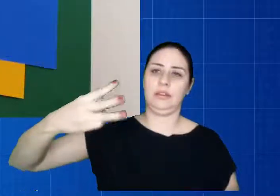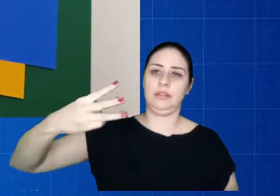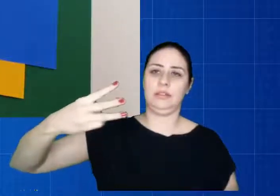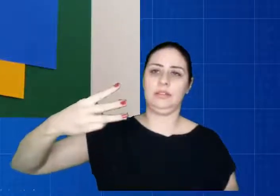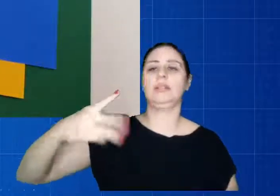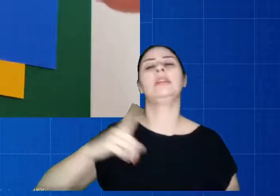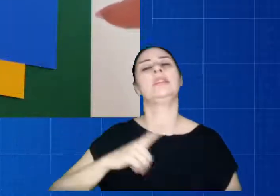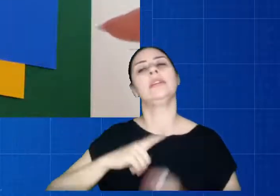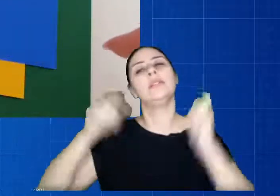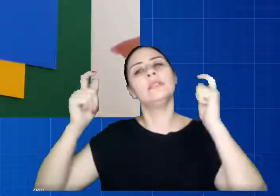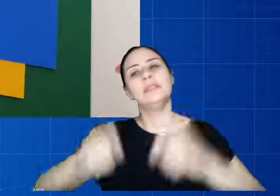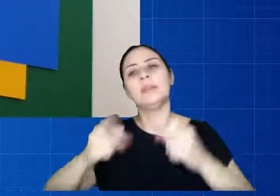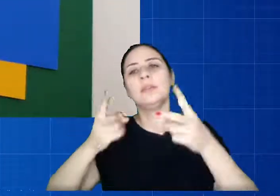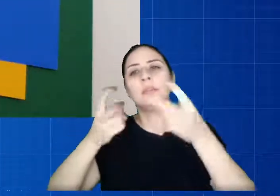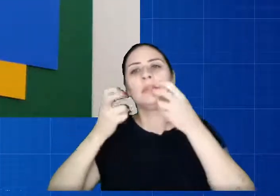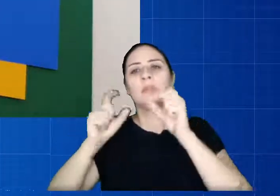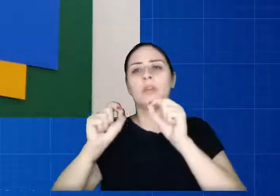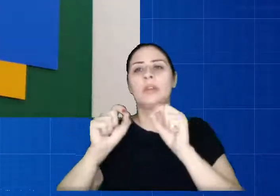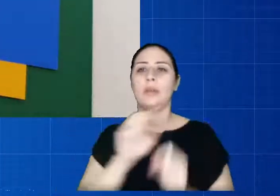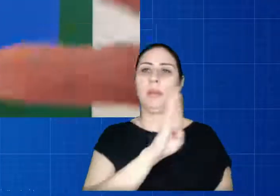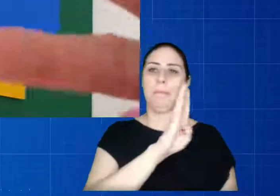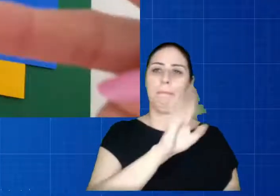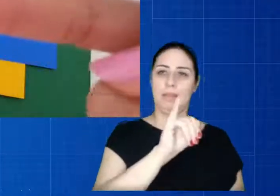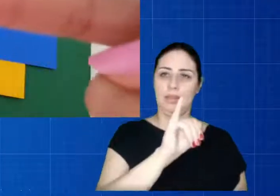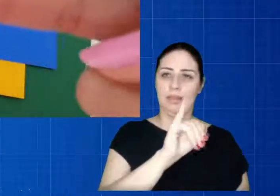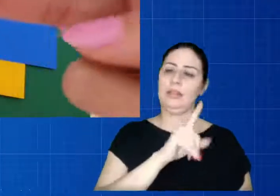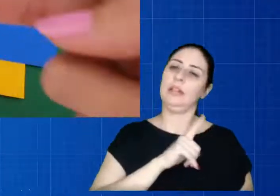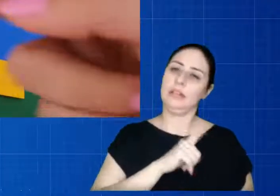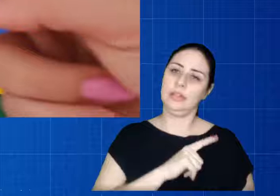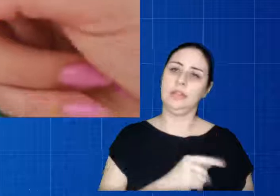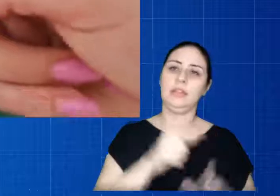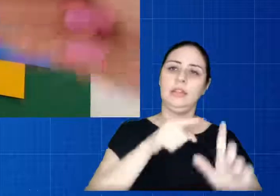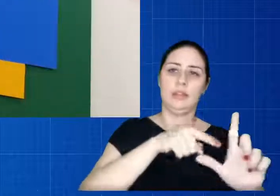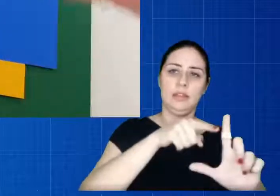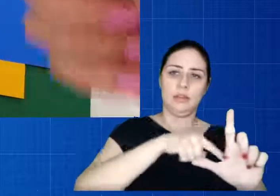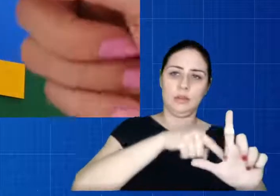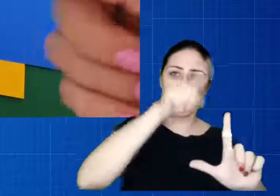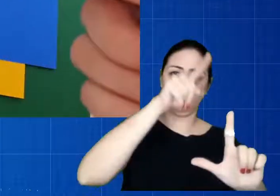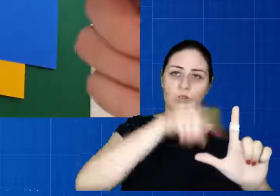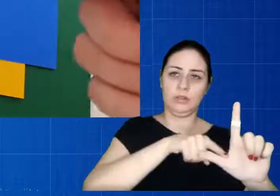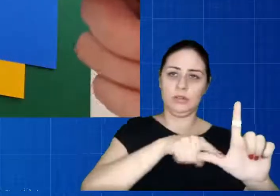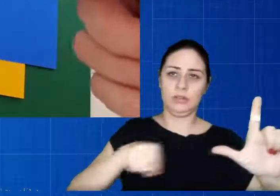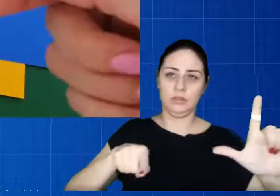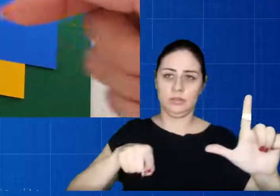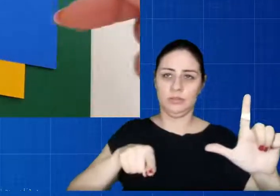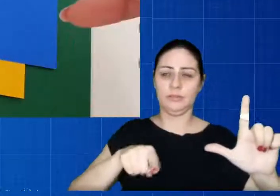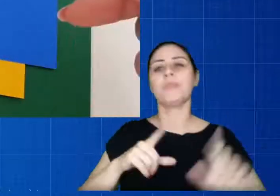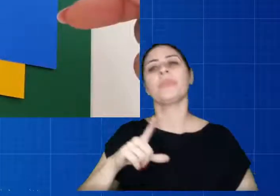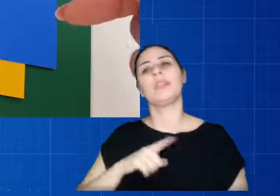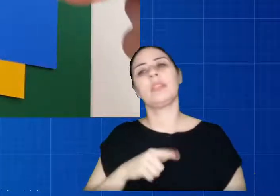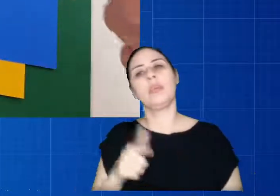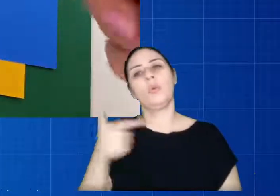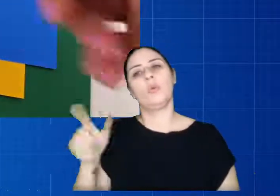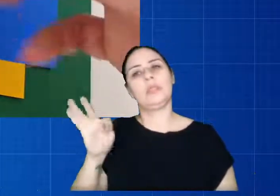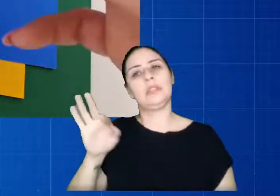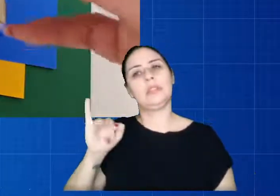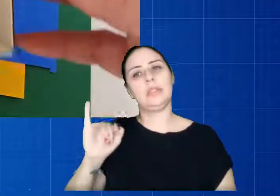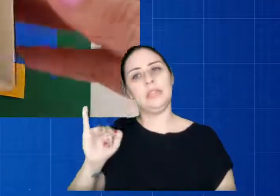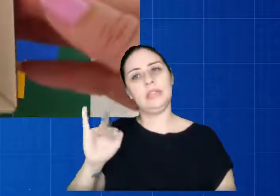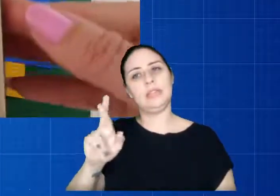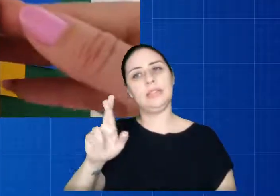nós podemos constatar que um objeto bidimensional é feito com altura e largura e um